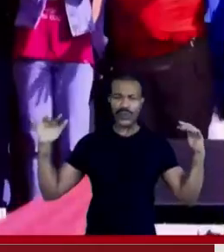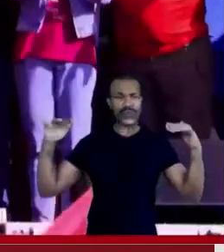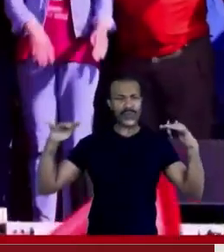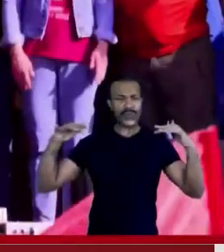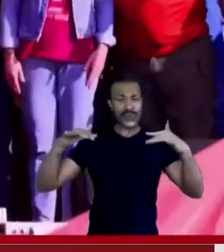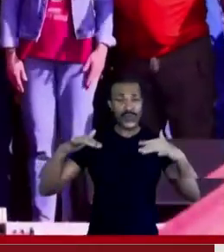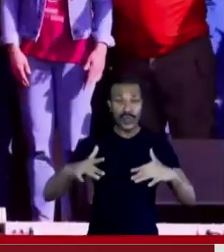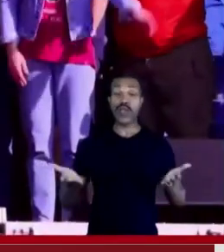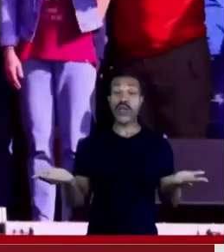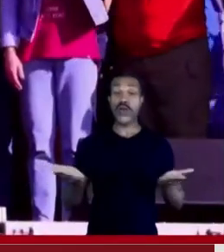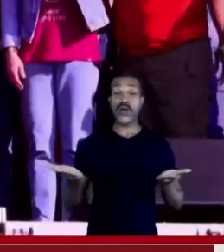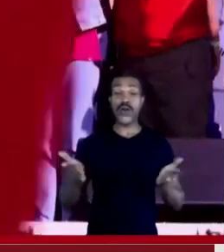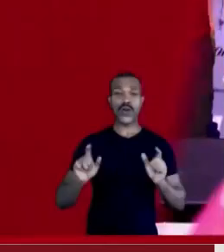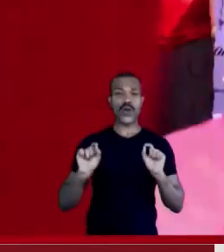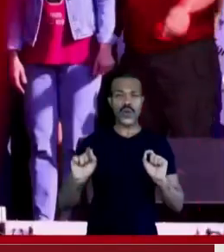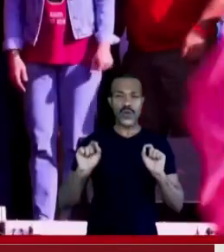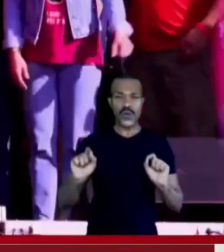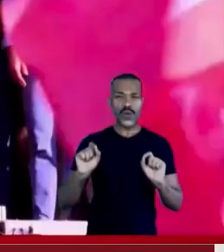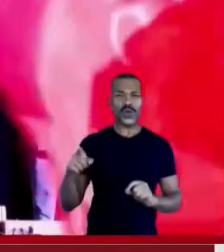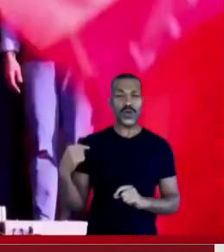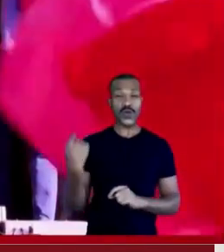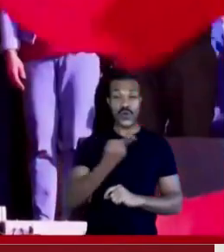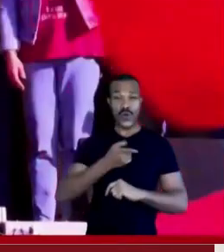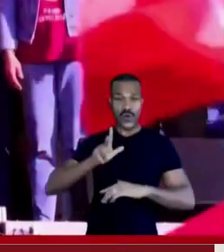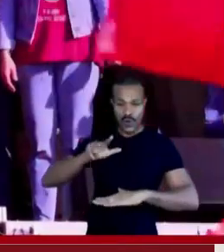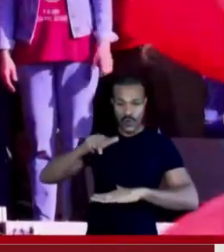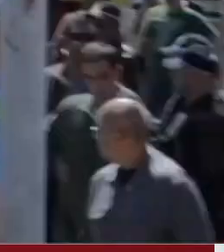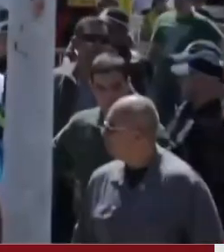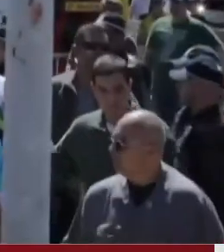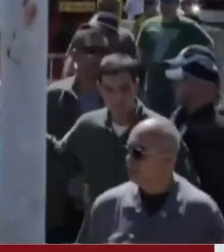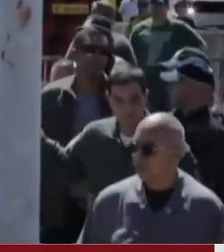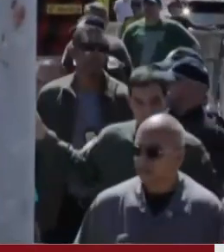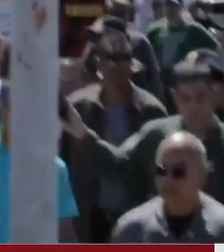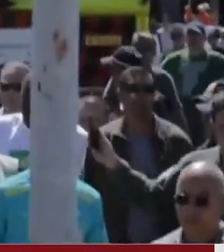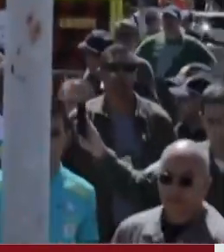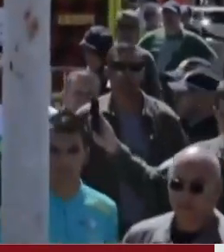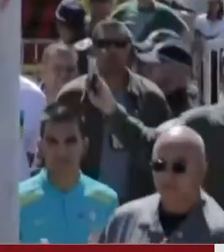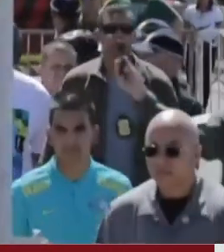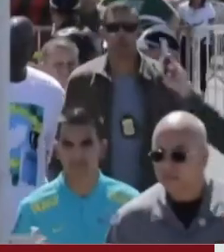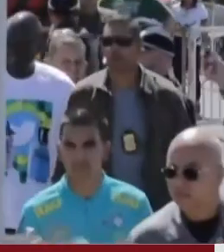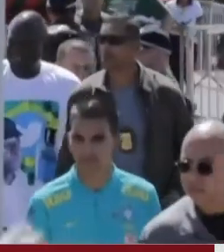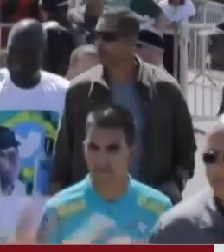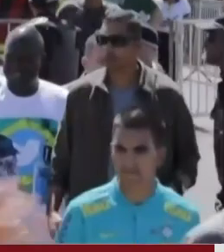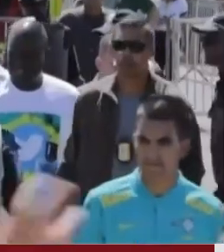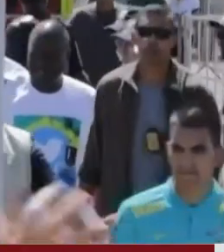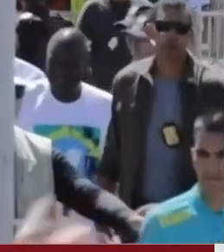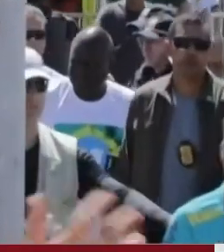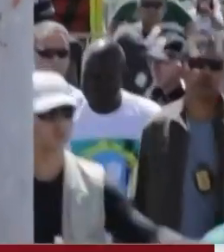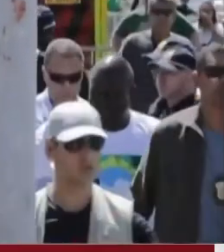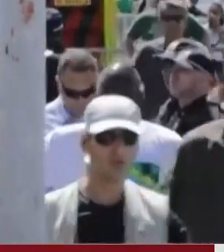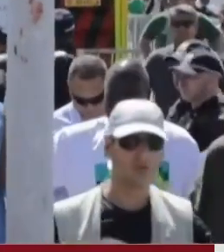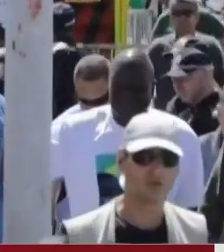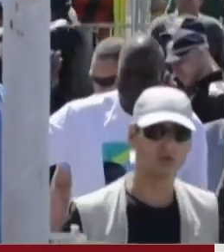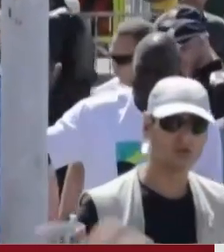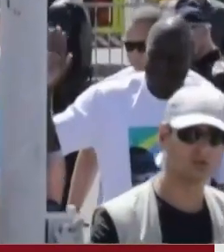outros candidatos, porque eles têm que adotar uma postura talvez até mais agressiva, quase um tudo ou nada. Sem